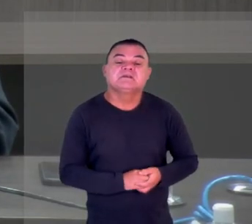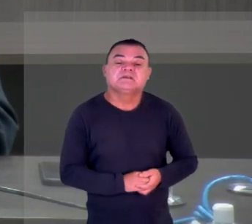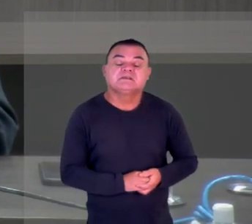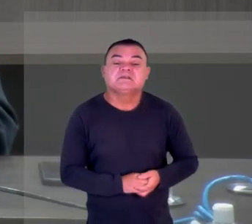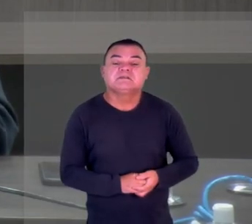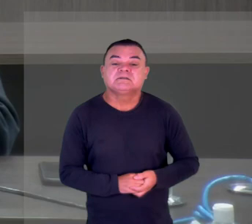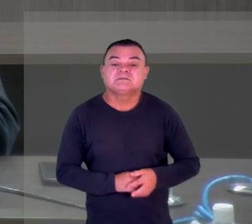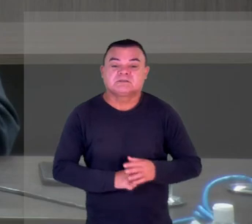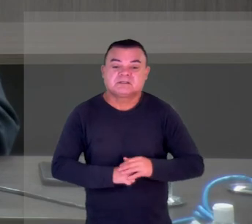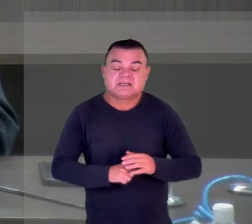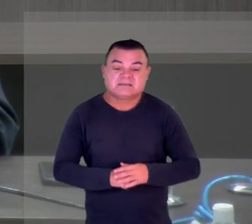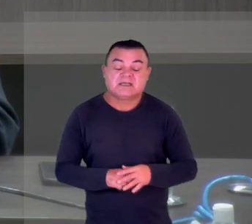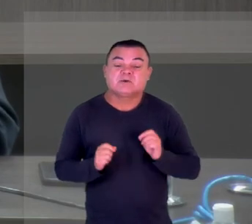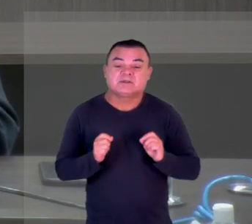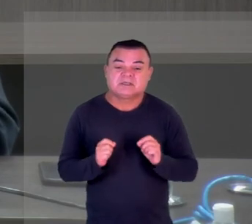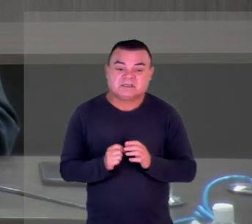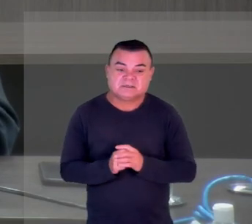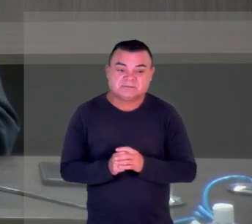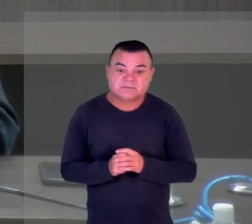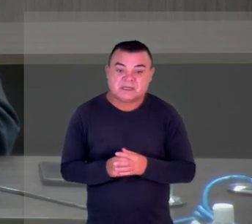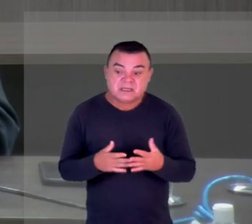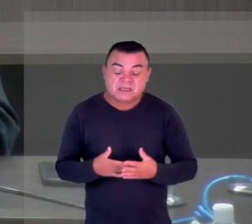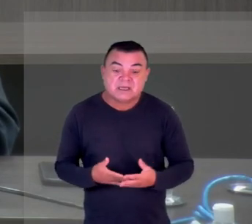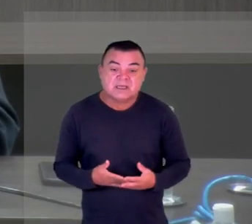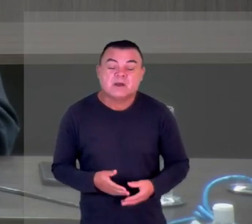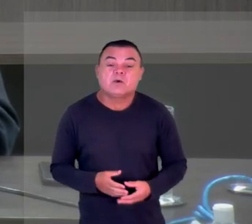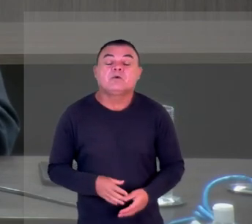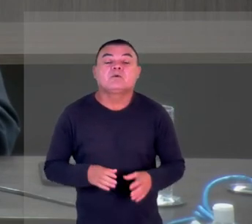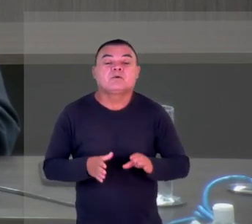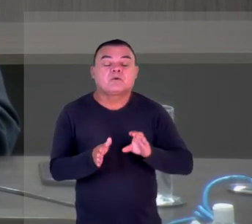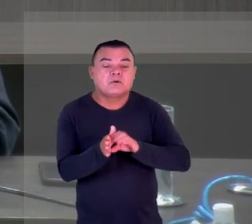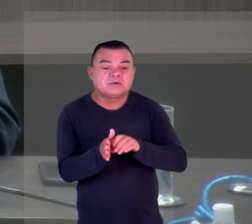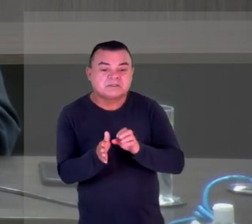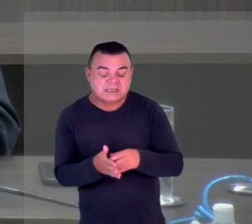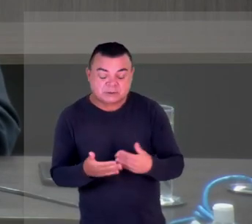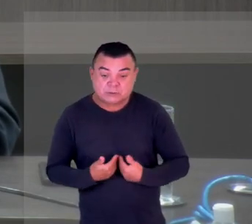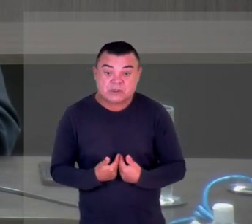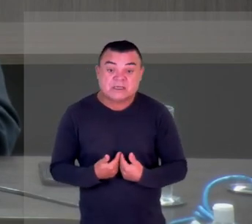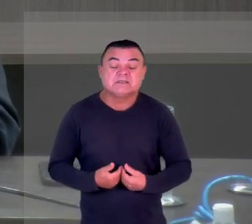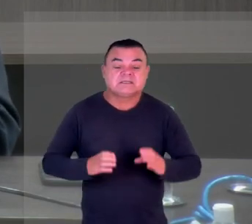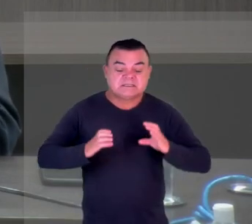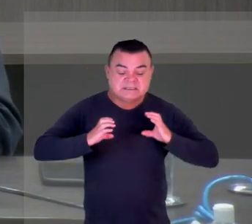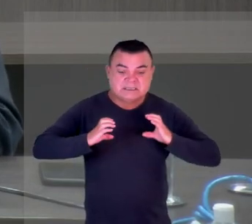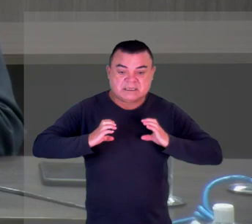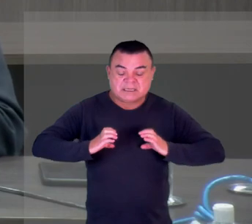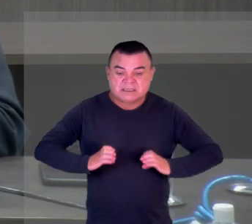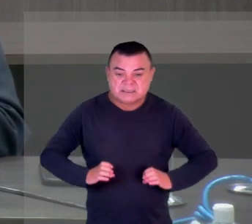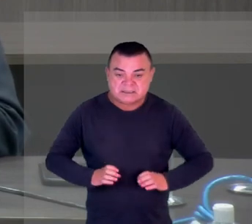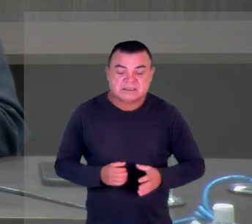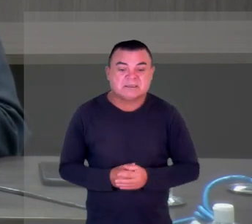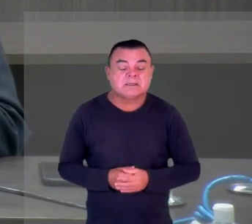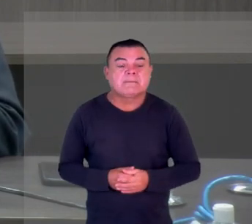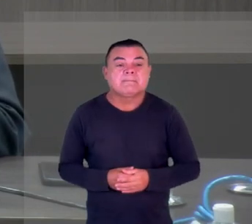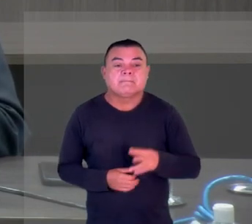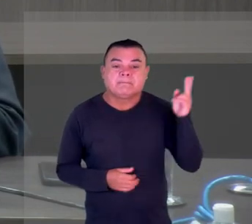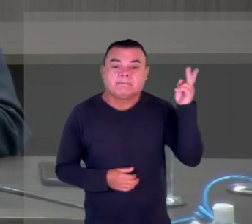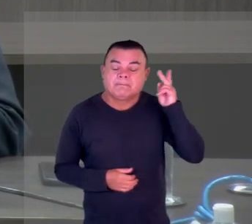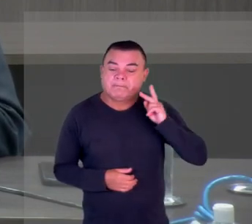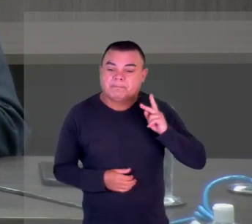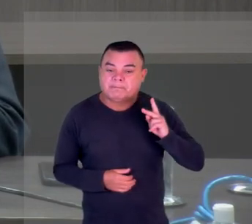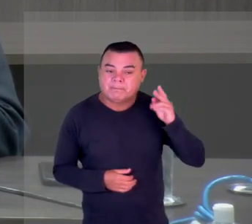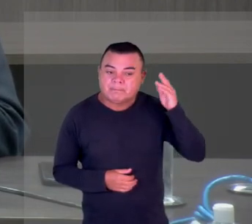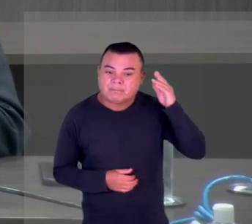conceito idealizado pelo constituinte de cidadania é um país sem fome é uma sociedade é o